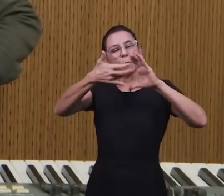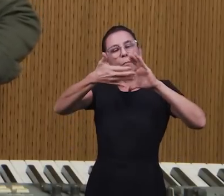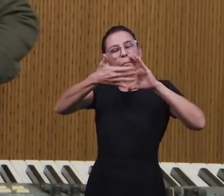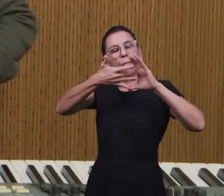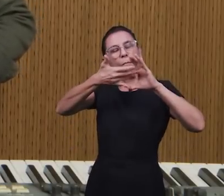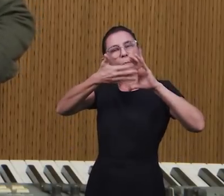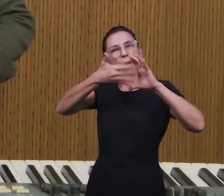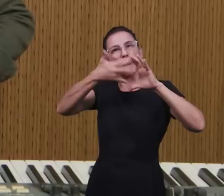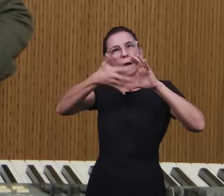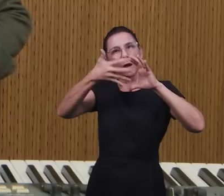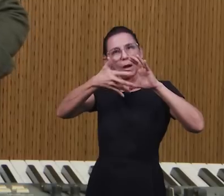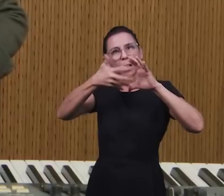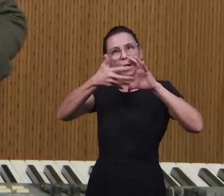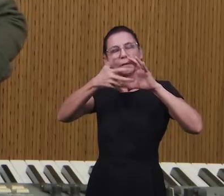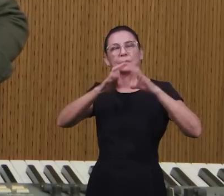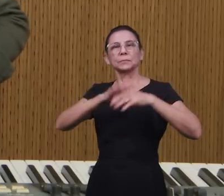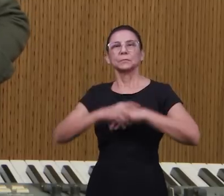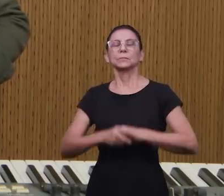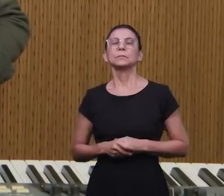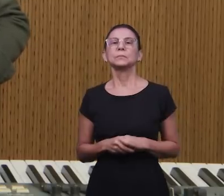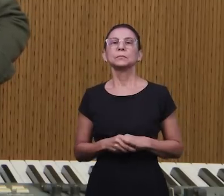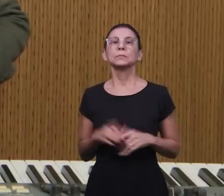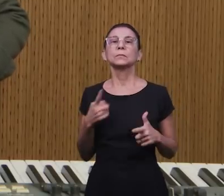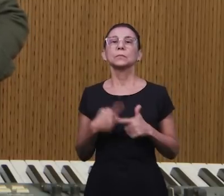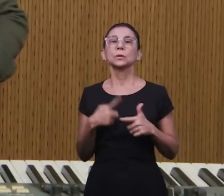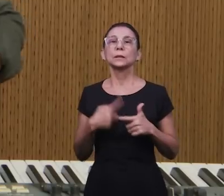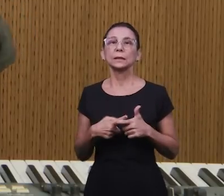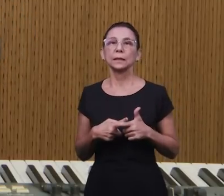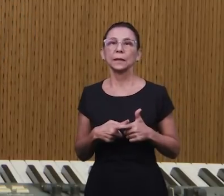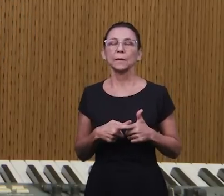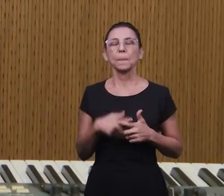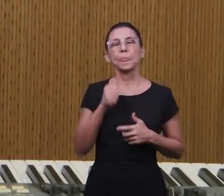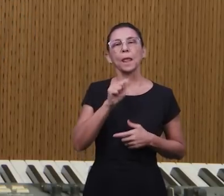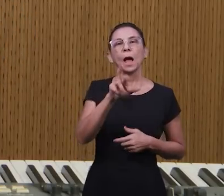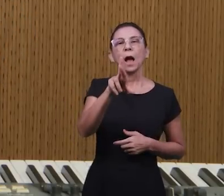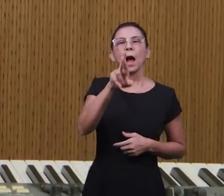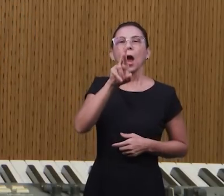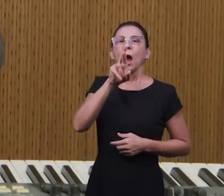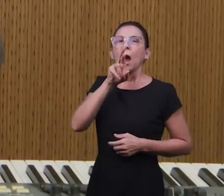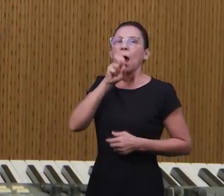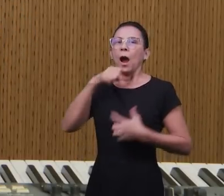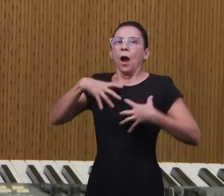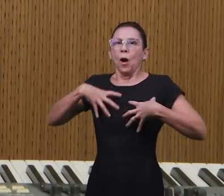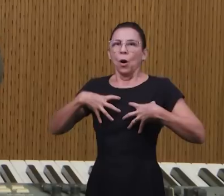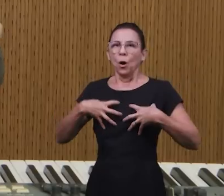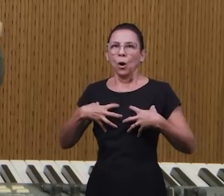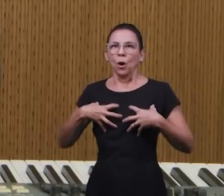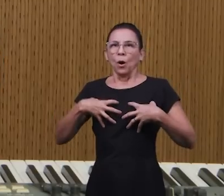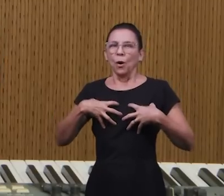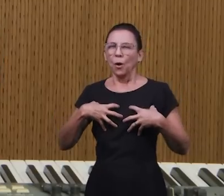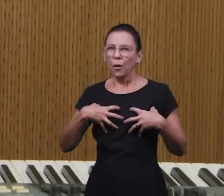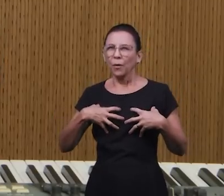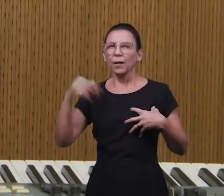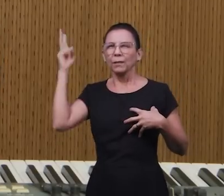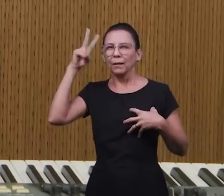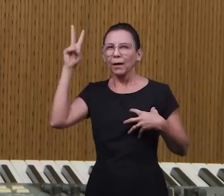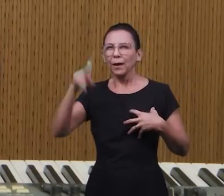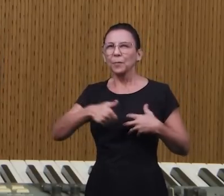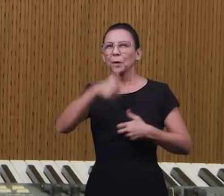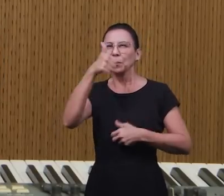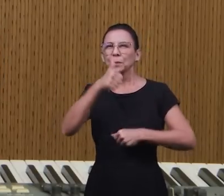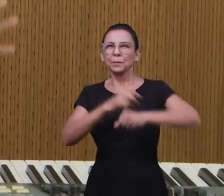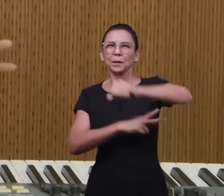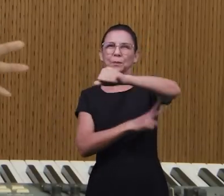articuladores? Porque a respiração, ela é o primeiro passo, lembra? O primeiro pilar dessa produção